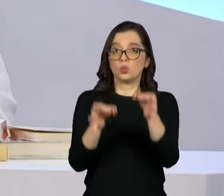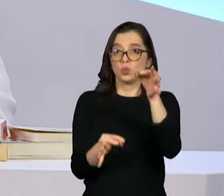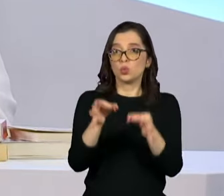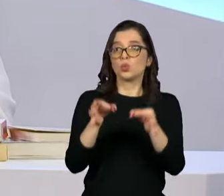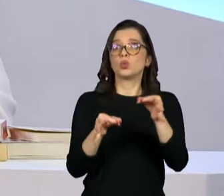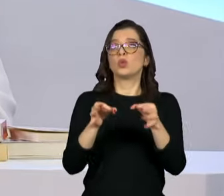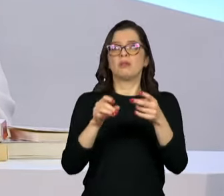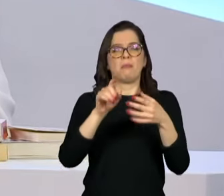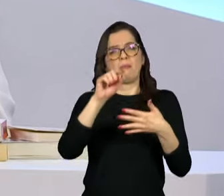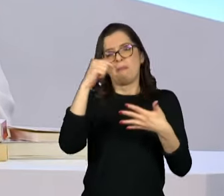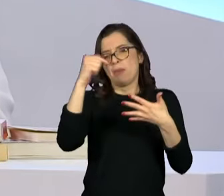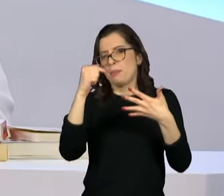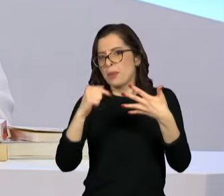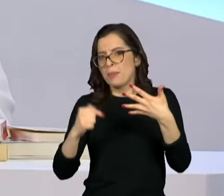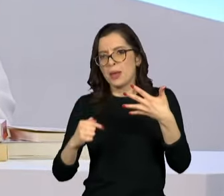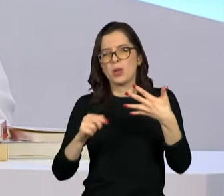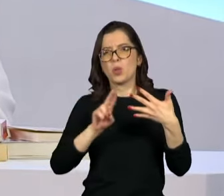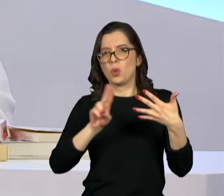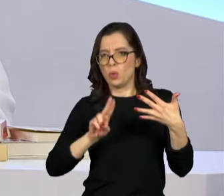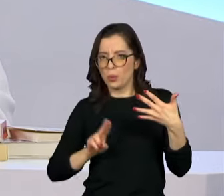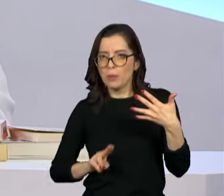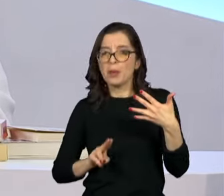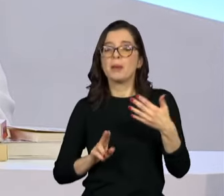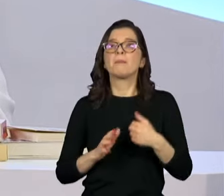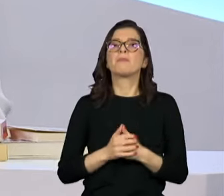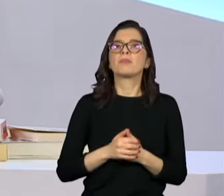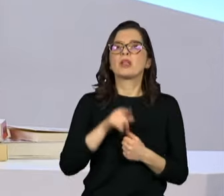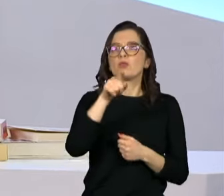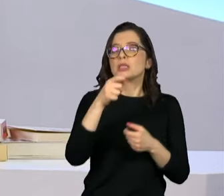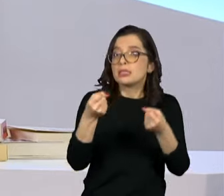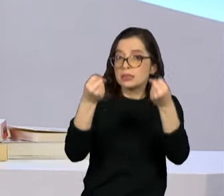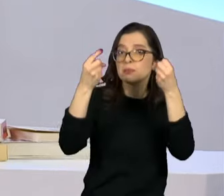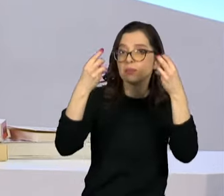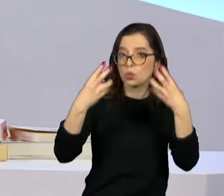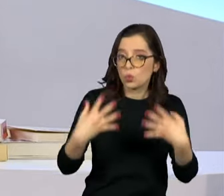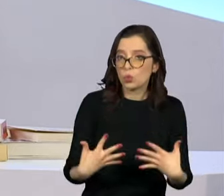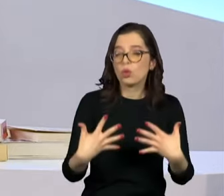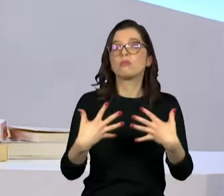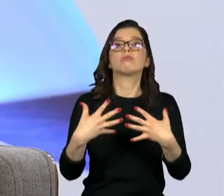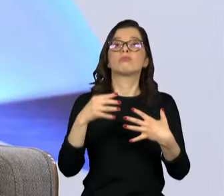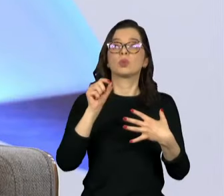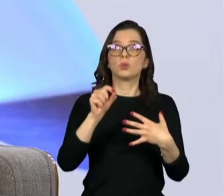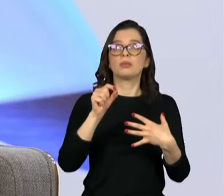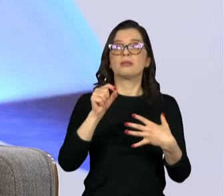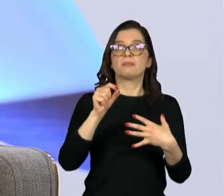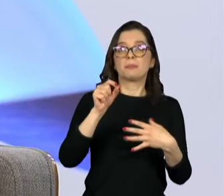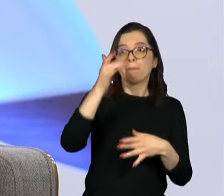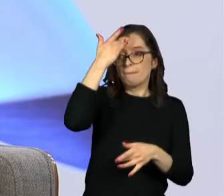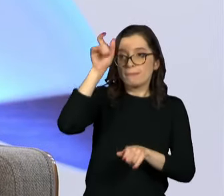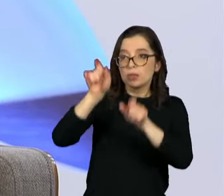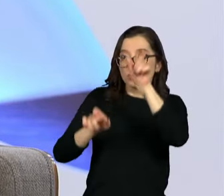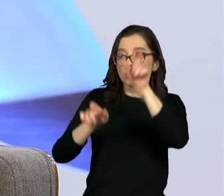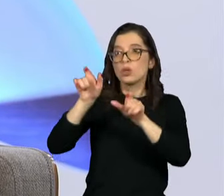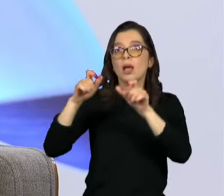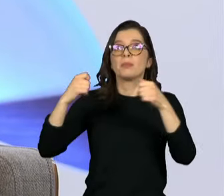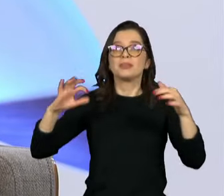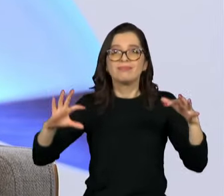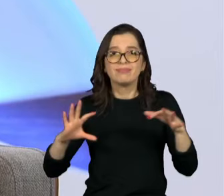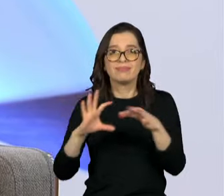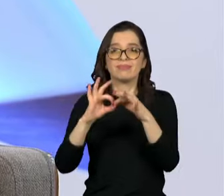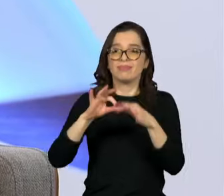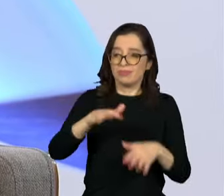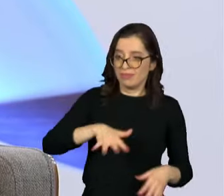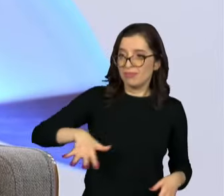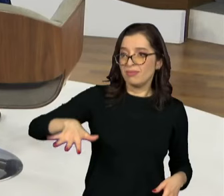repete muito é a crítica ao esvaziamento do espaço público, como as pessoas precisam voltar a dialogar, como a gente precisa desse debate.